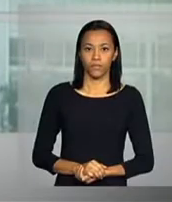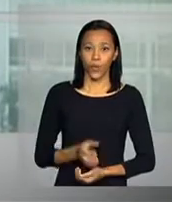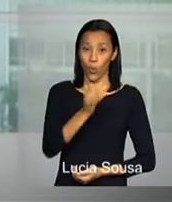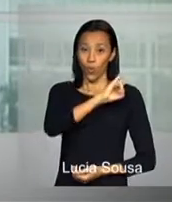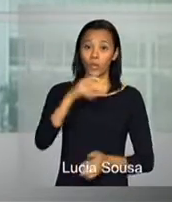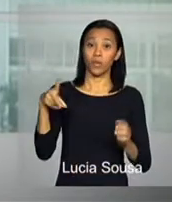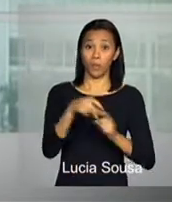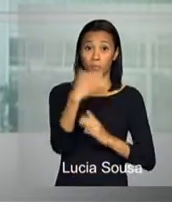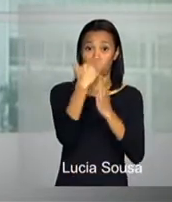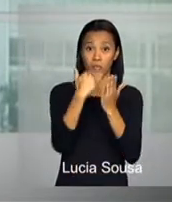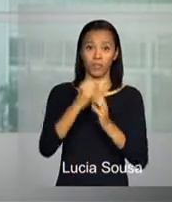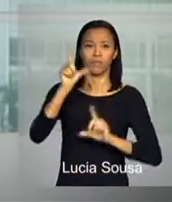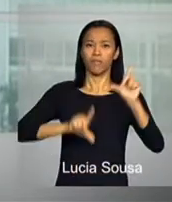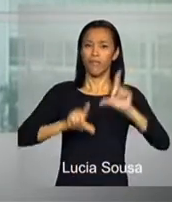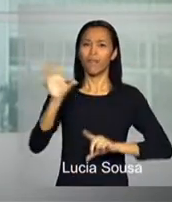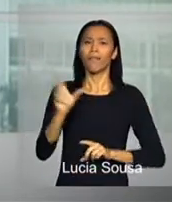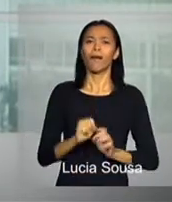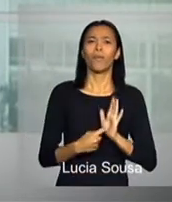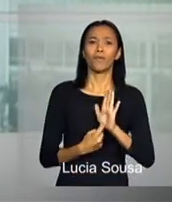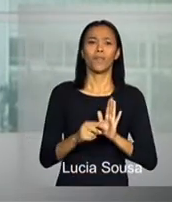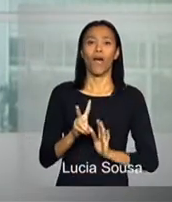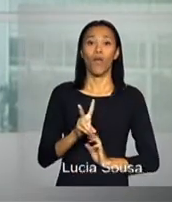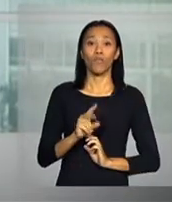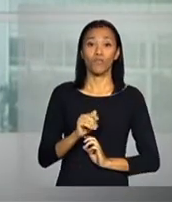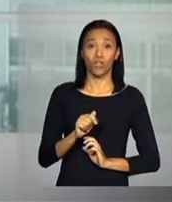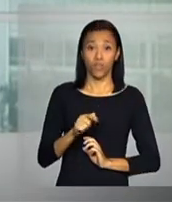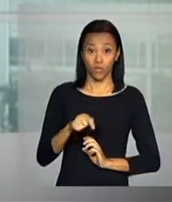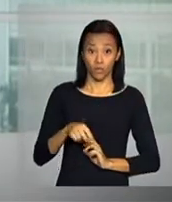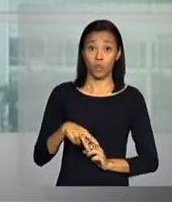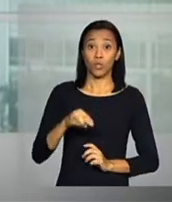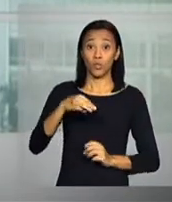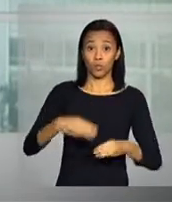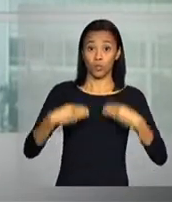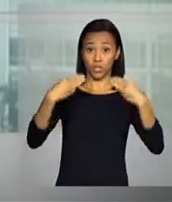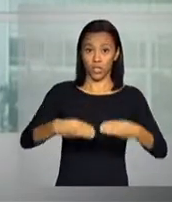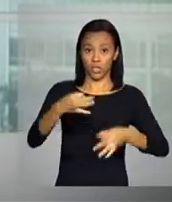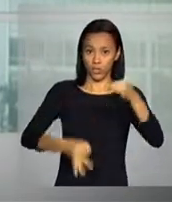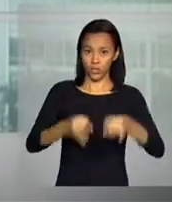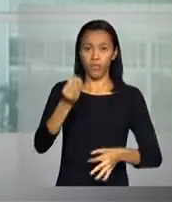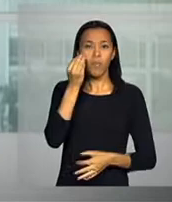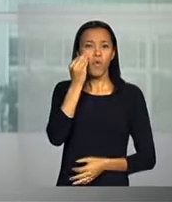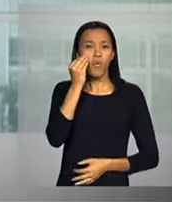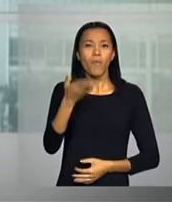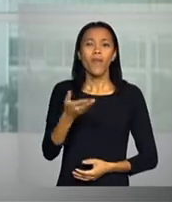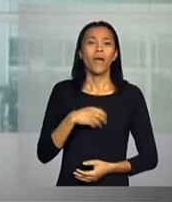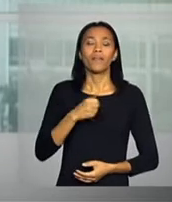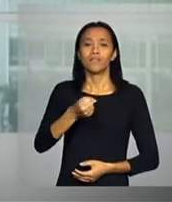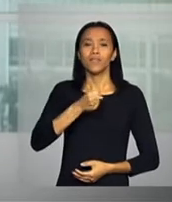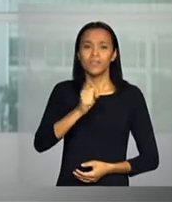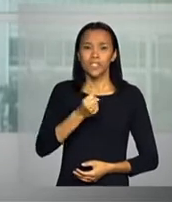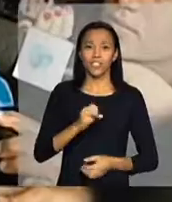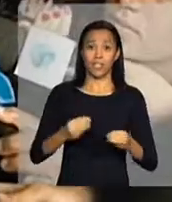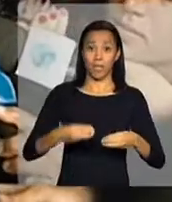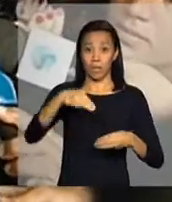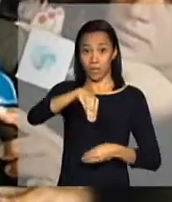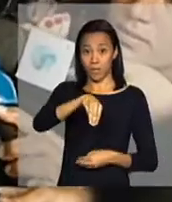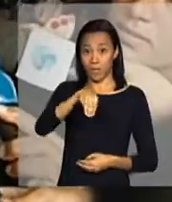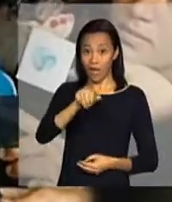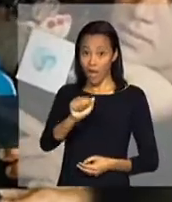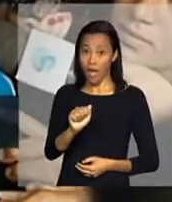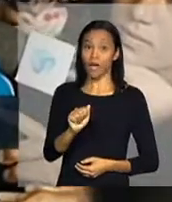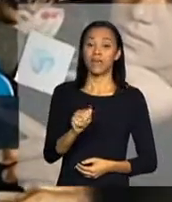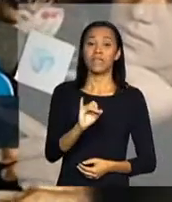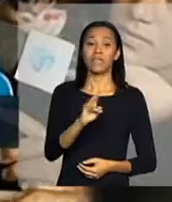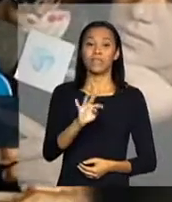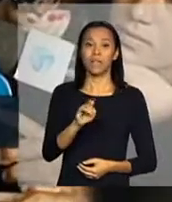Olá, interrompemos a programação para voltar ao vivo ao Ministério da Justiça. Vamos acompanhar a entrevista da ministra do Meio Ambiente, Isabela